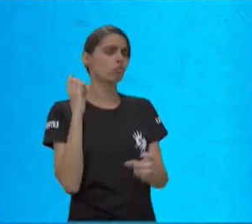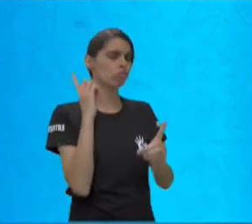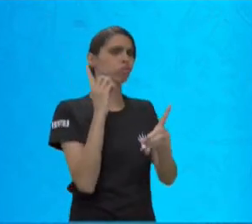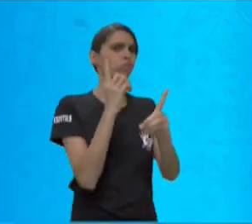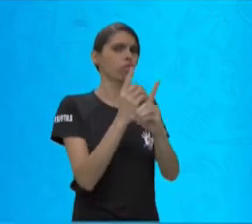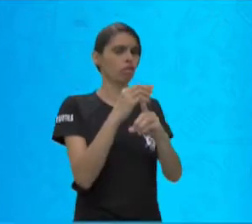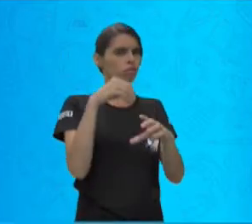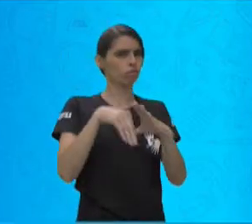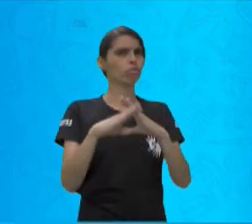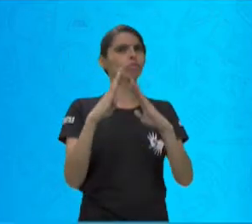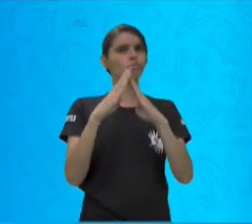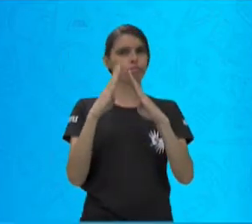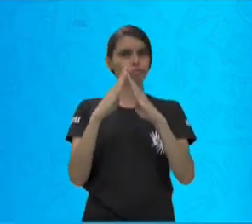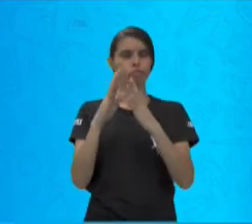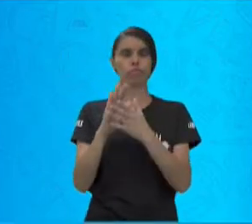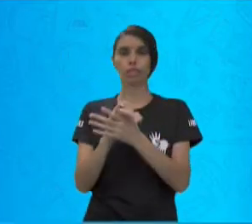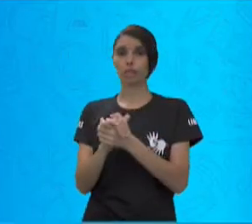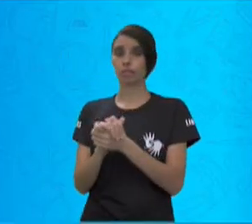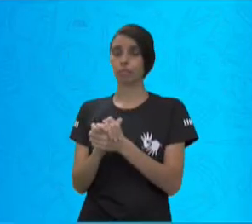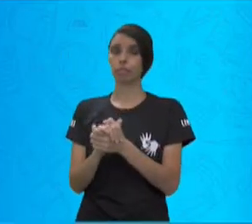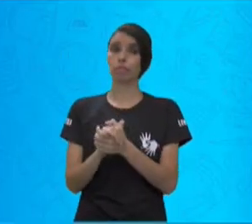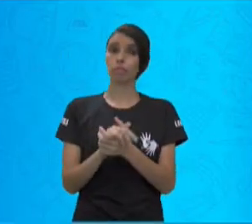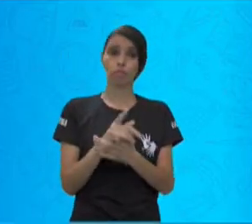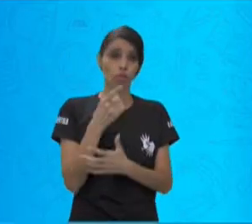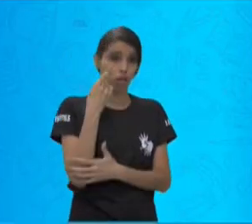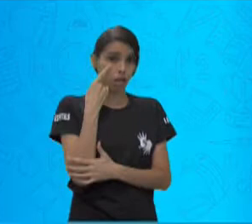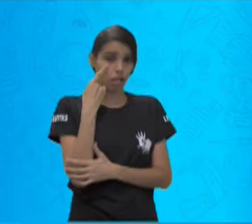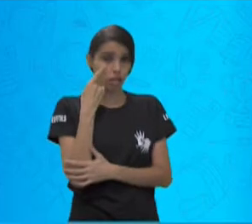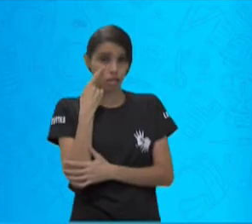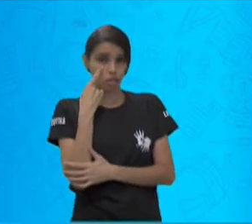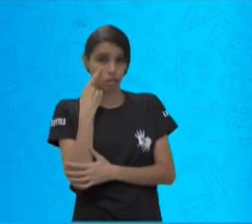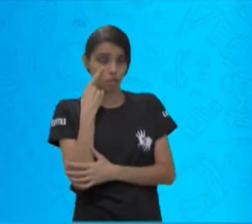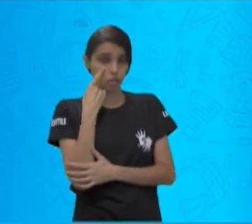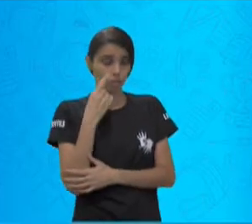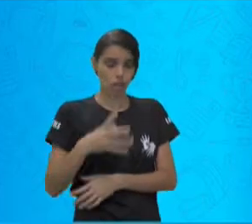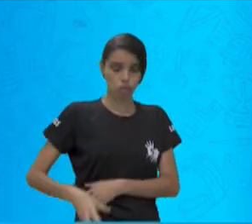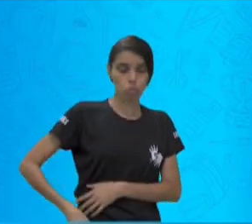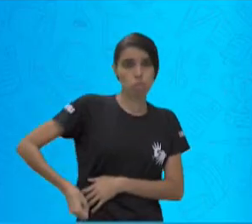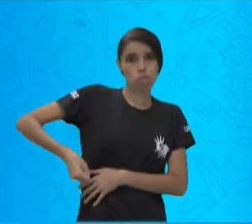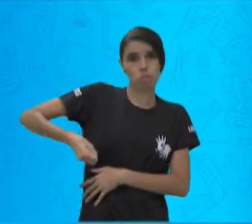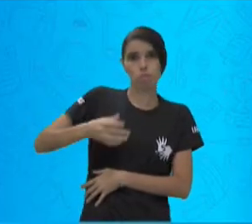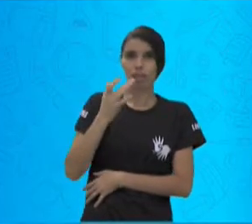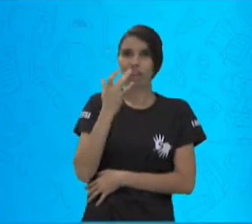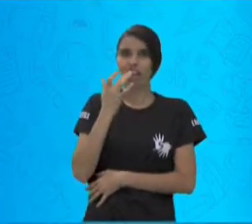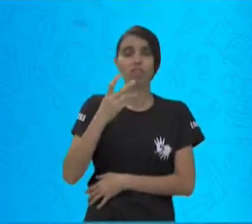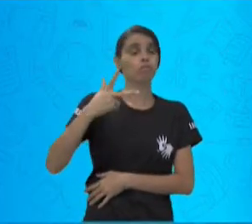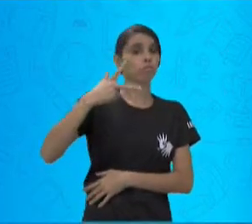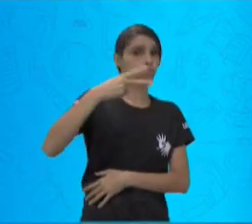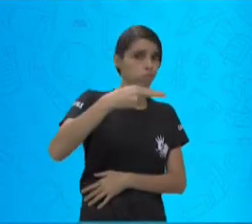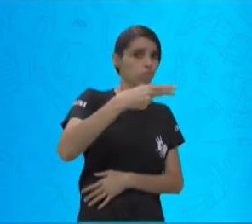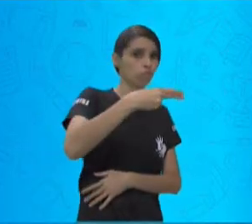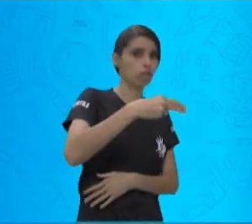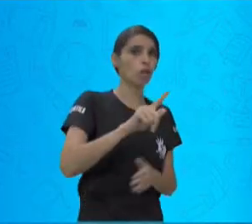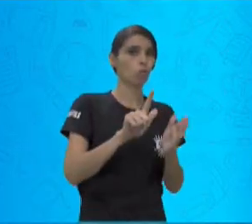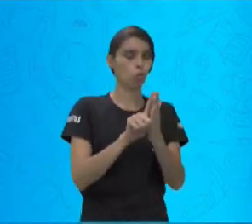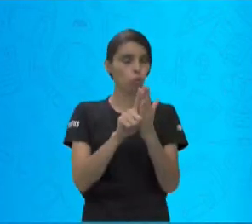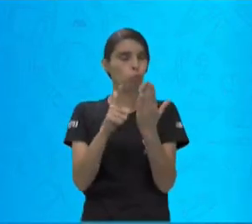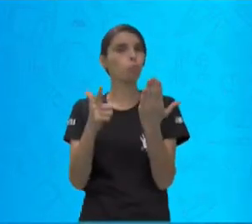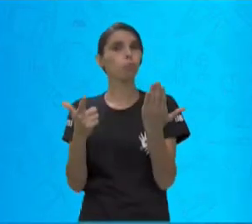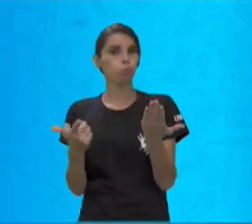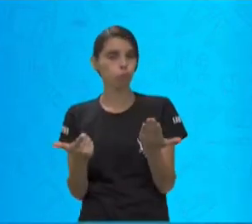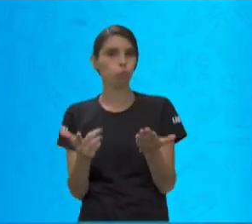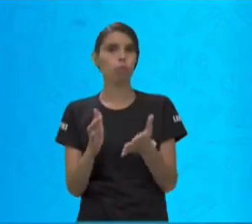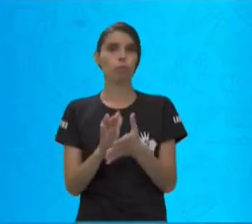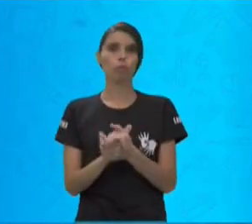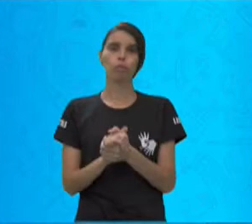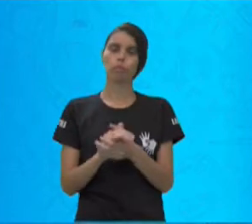todos têm em casa sacola plástica jornal ou revista e uma tesoura vamos construir